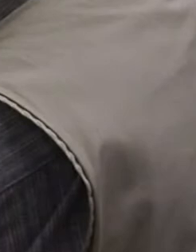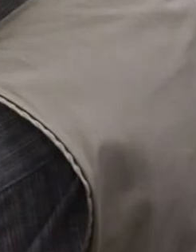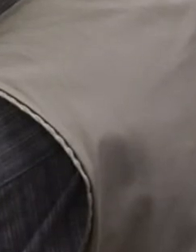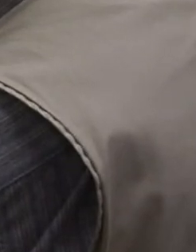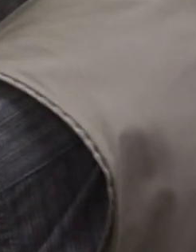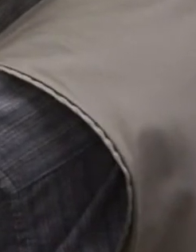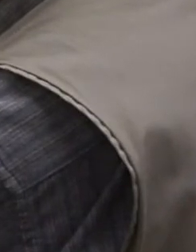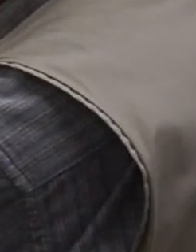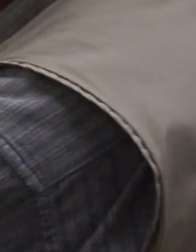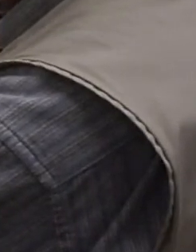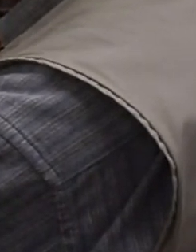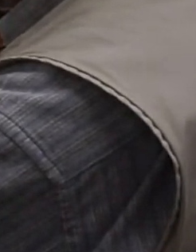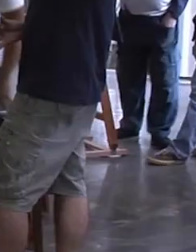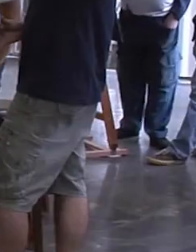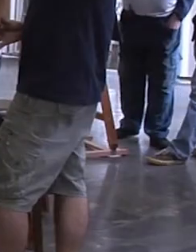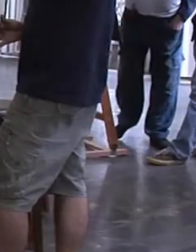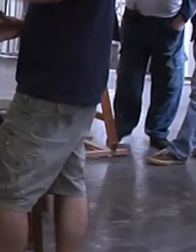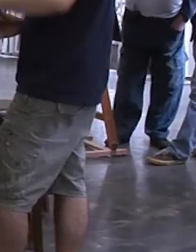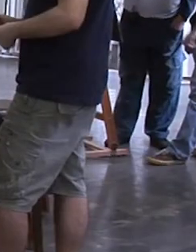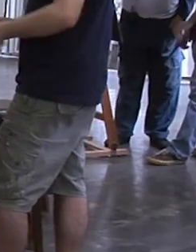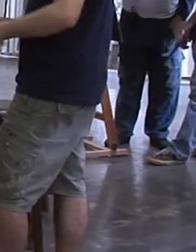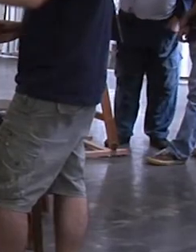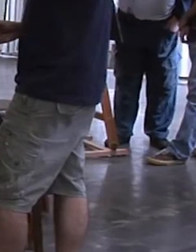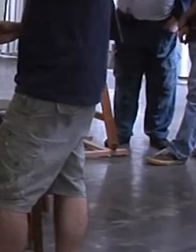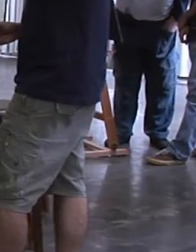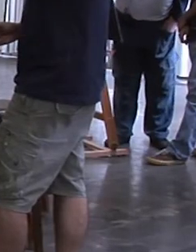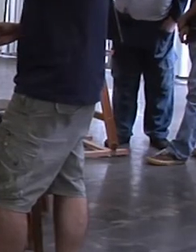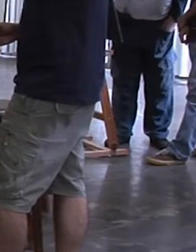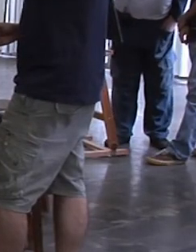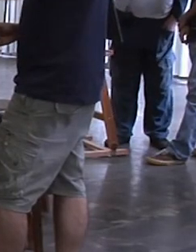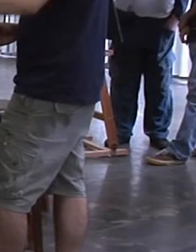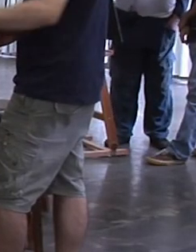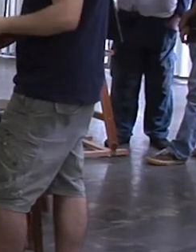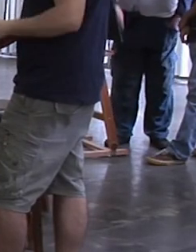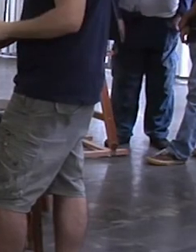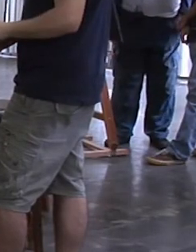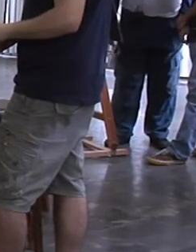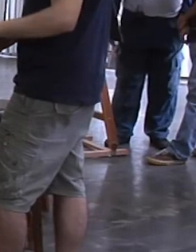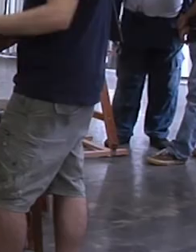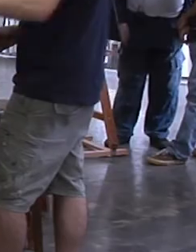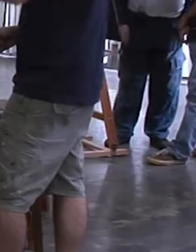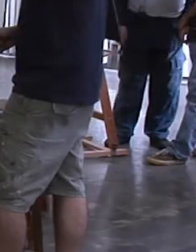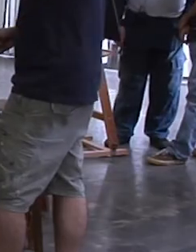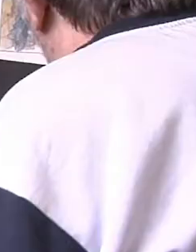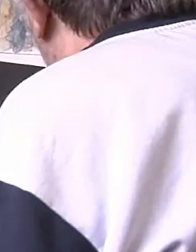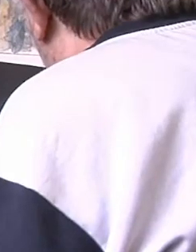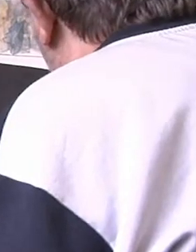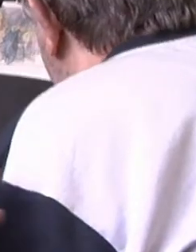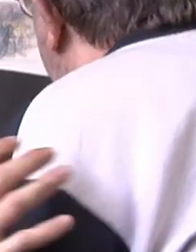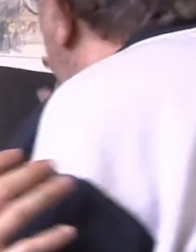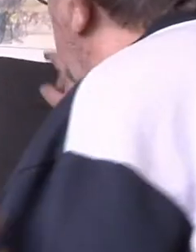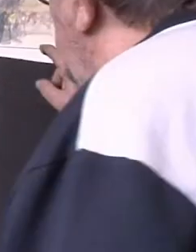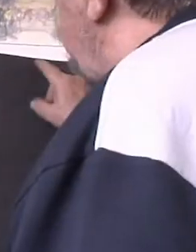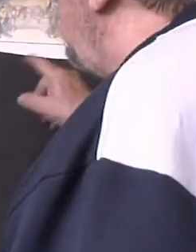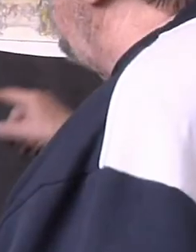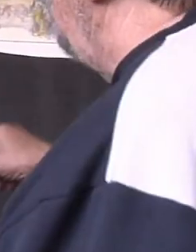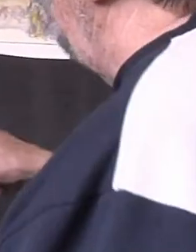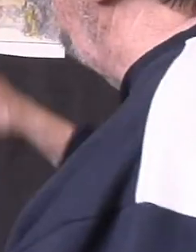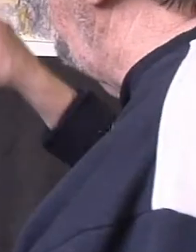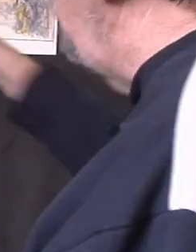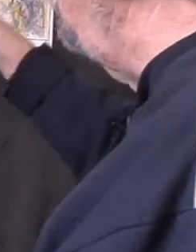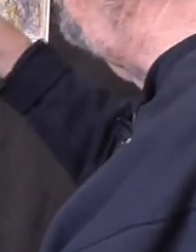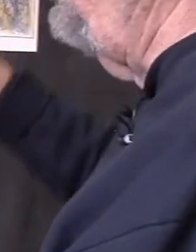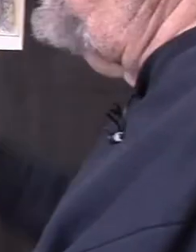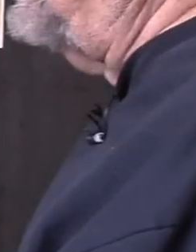Por que vocês têm a mania de trazer esse cá para cima, da beirada? Faz em cima desse que está aqui, porque esse não vai dar